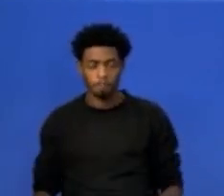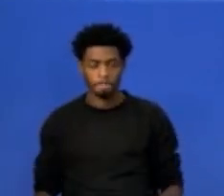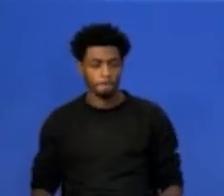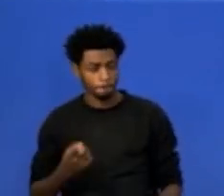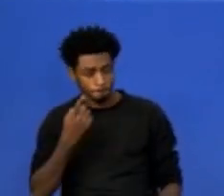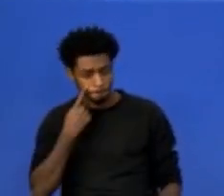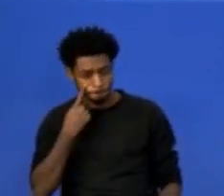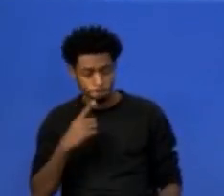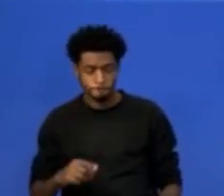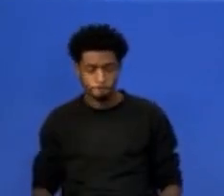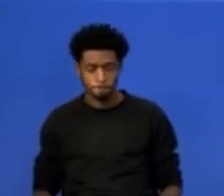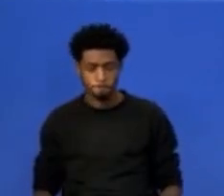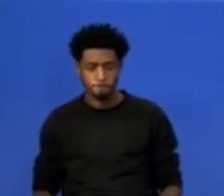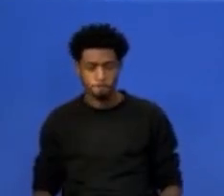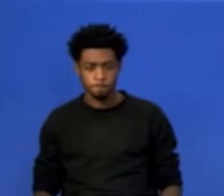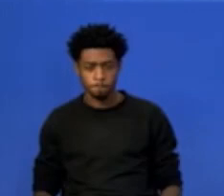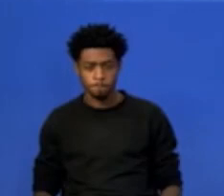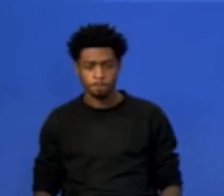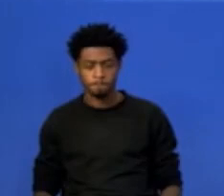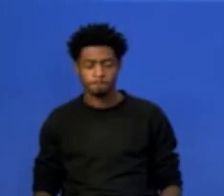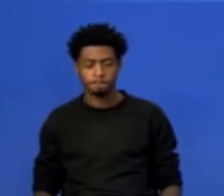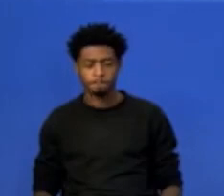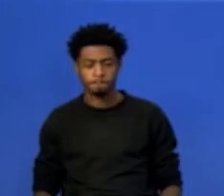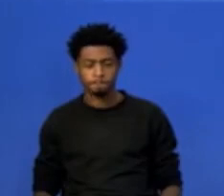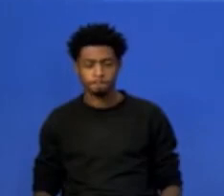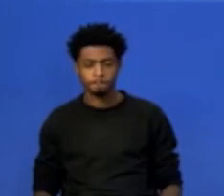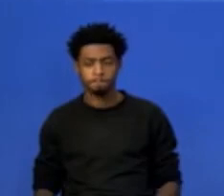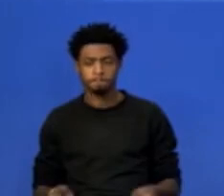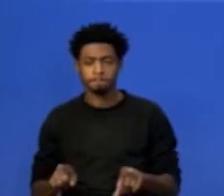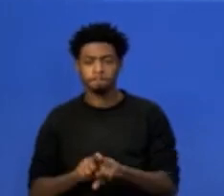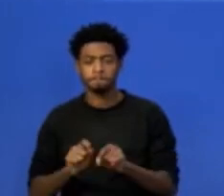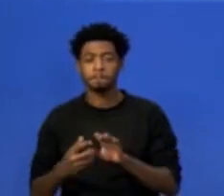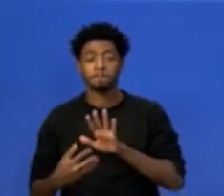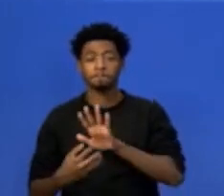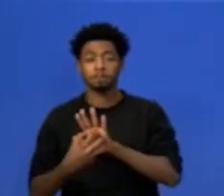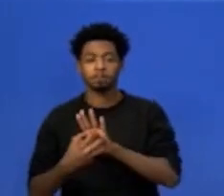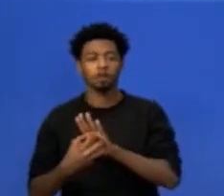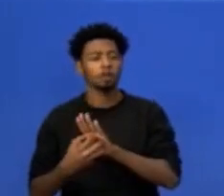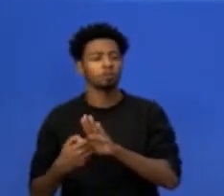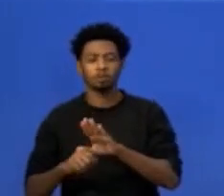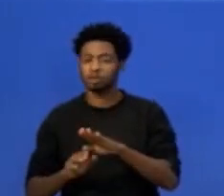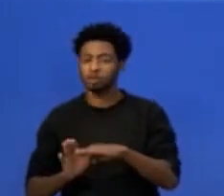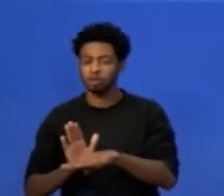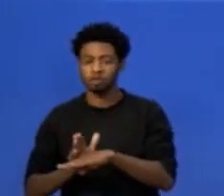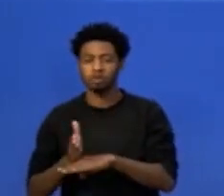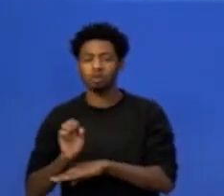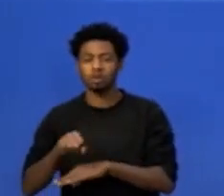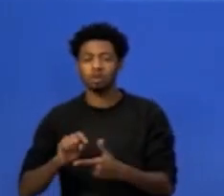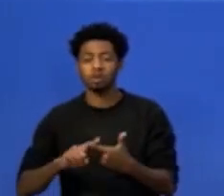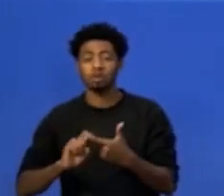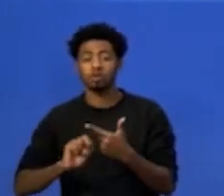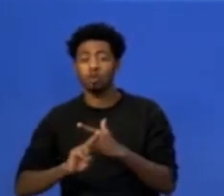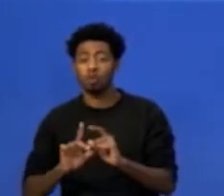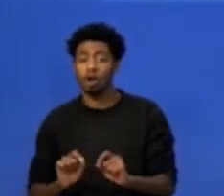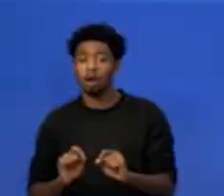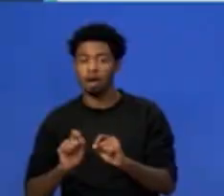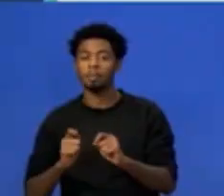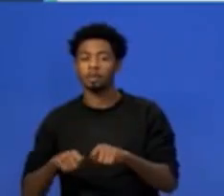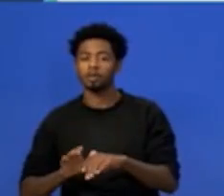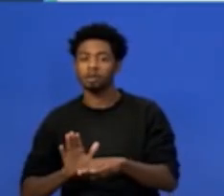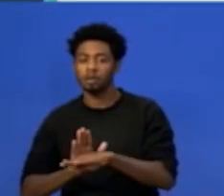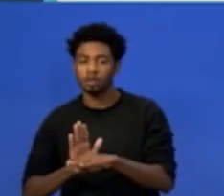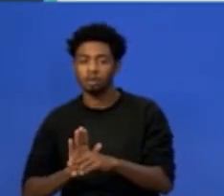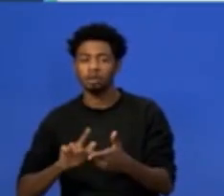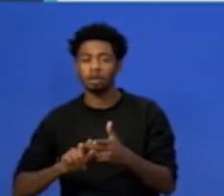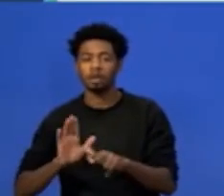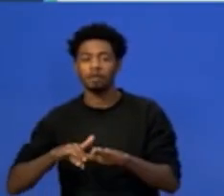Eles devem garantir a cobertura obrigatória para a AIDS e câncer, doenças